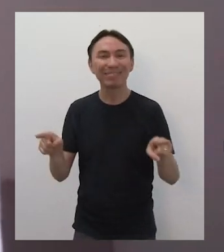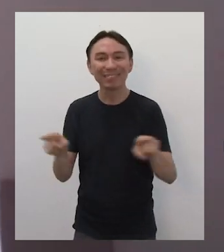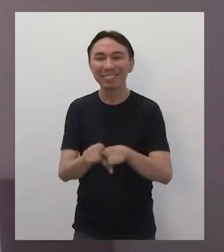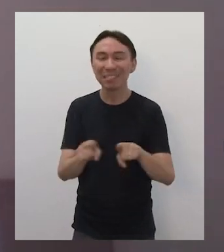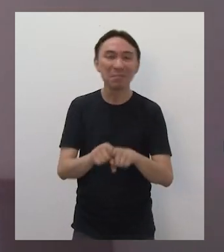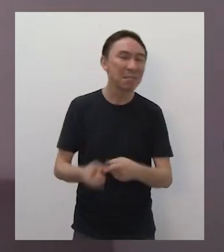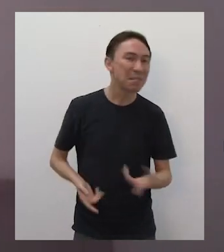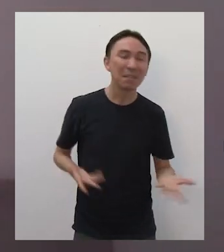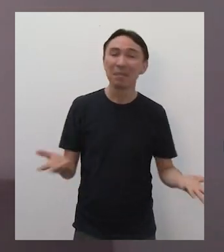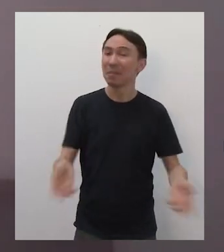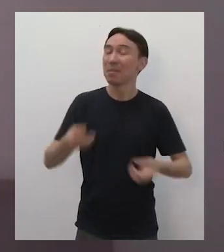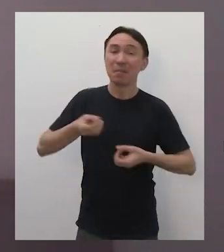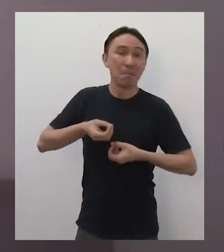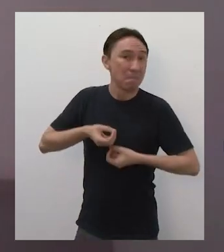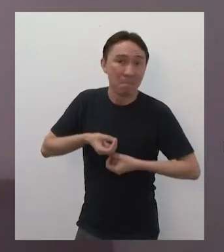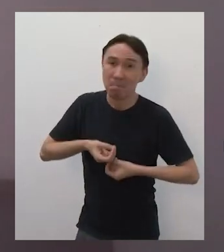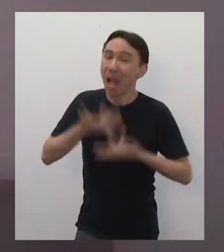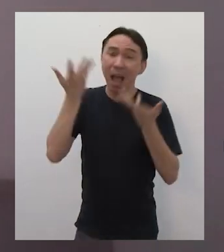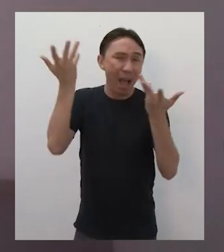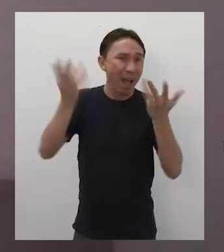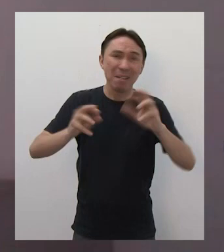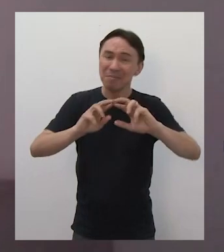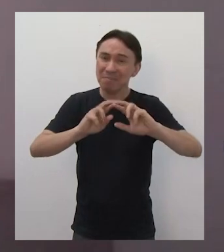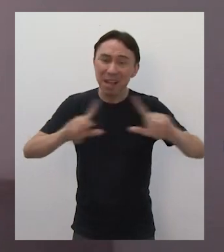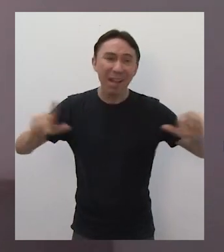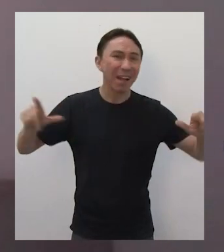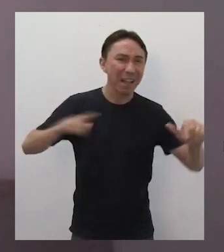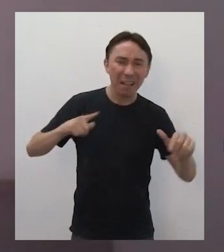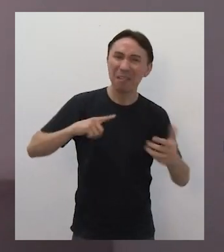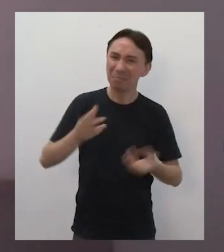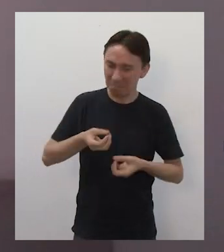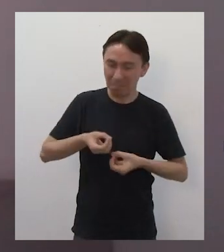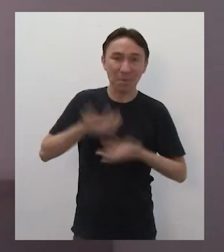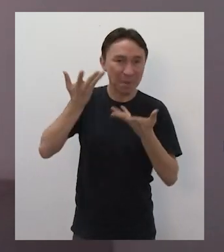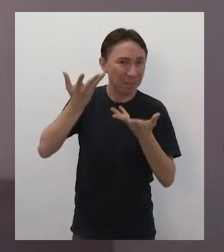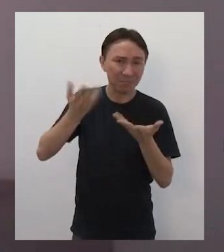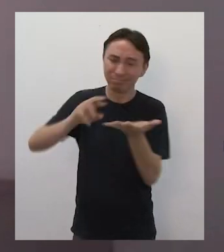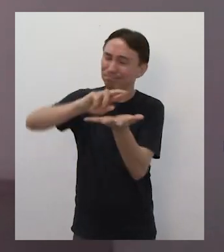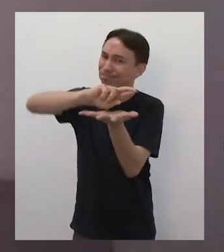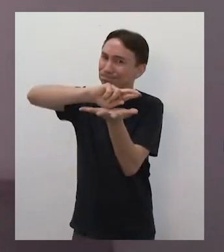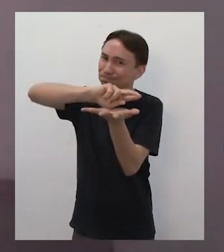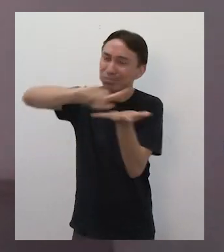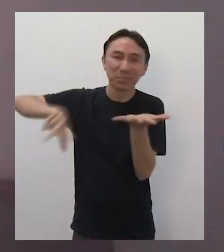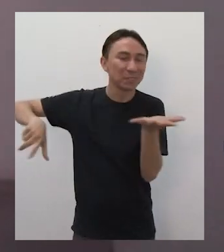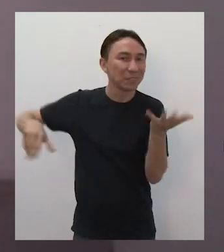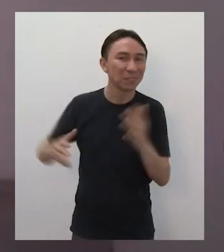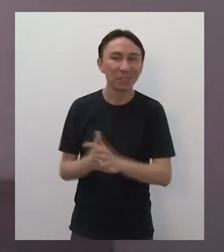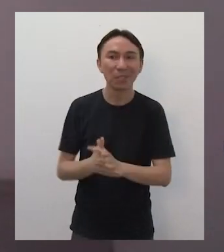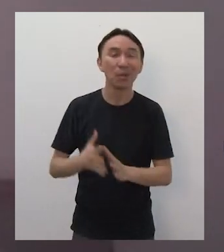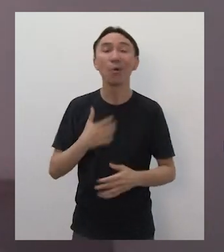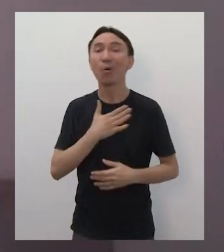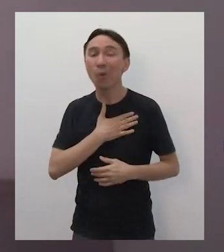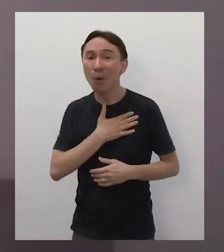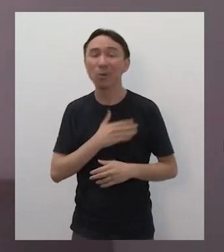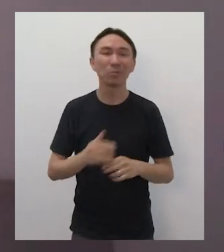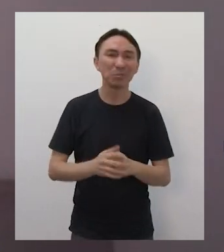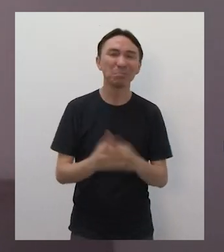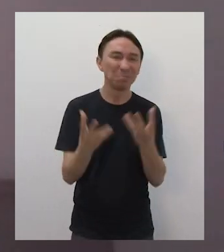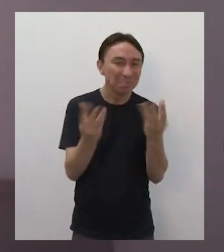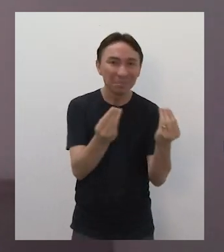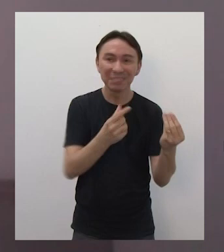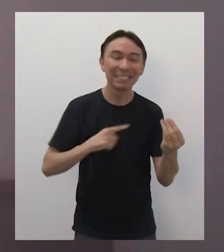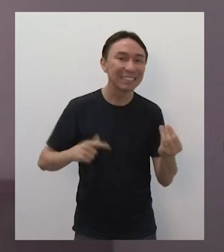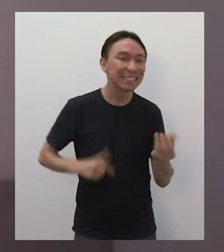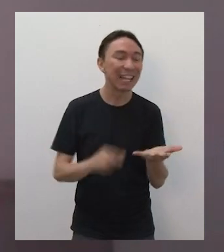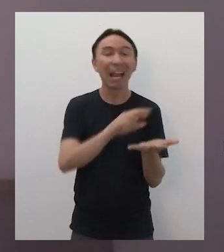suas mais diferentes formas, sabe? De manifestação. Eu gosto muito dos multiletramentos, eu já falei algumas